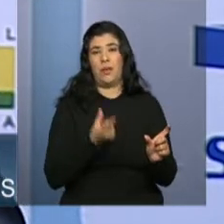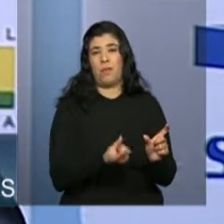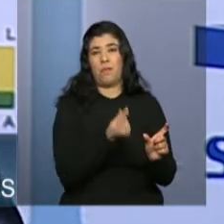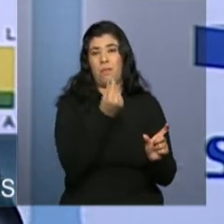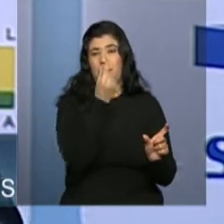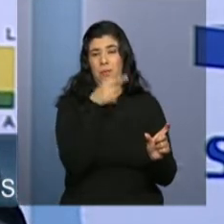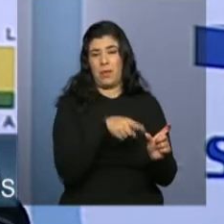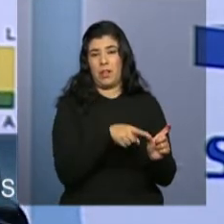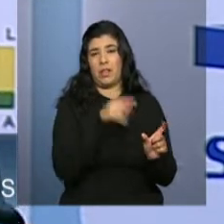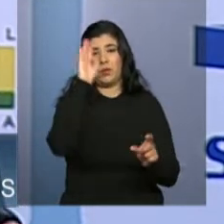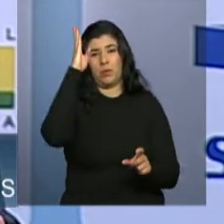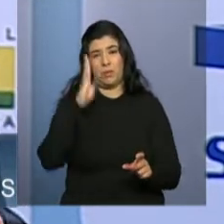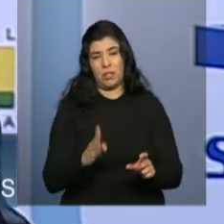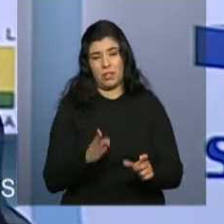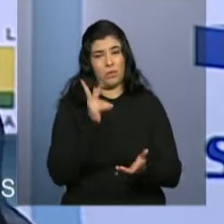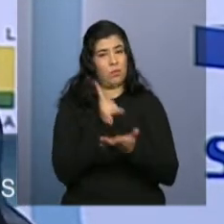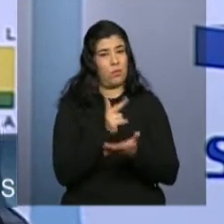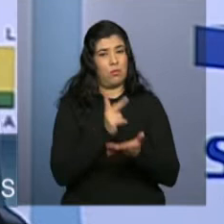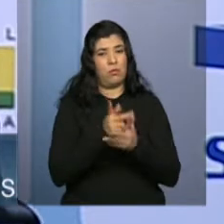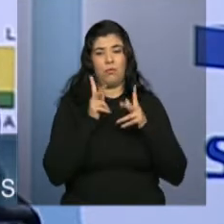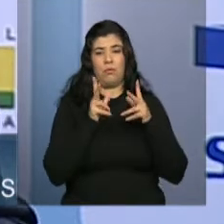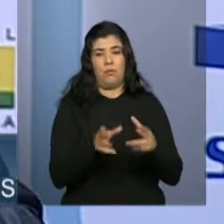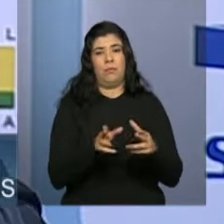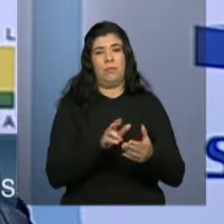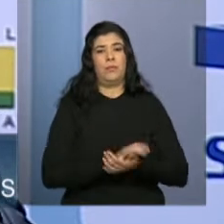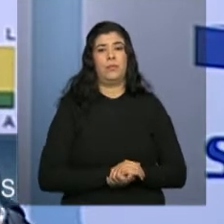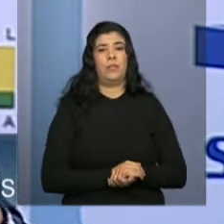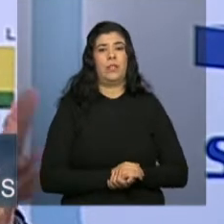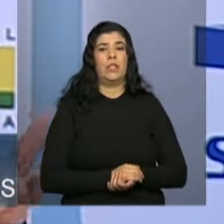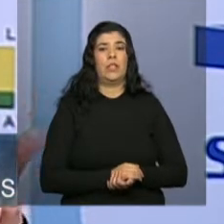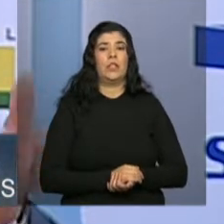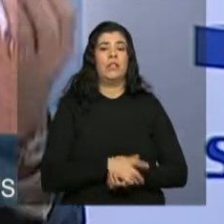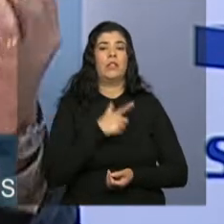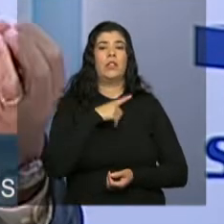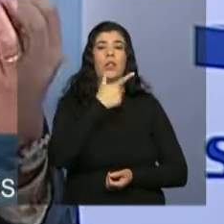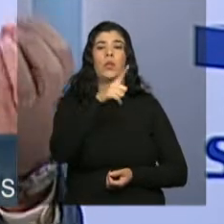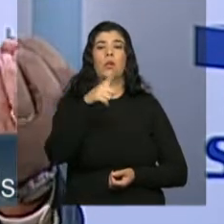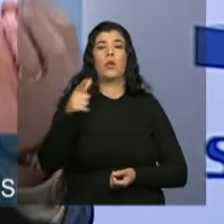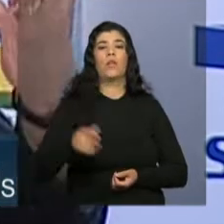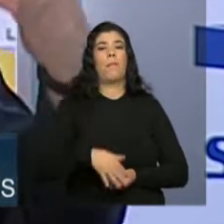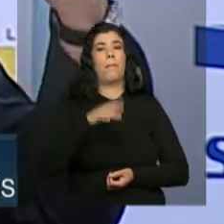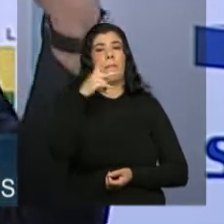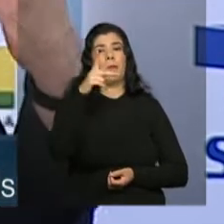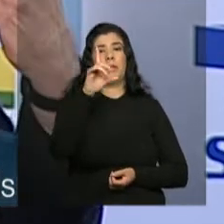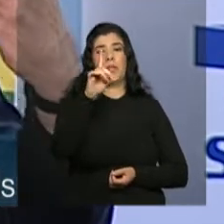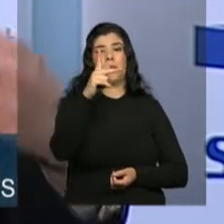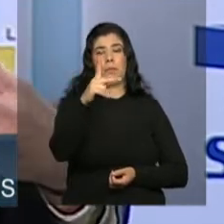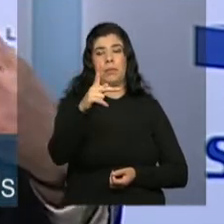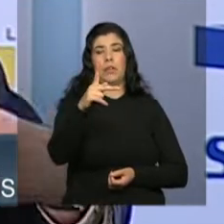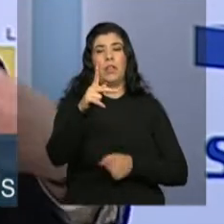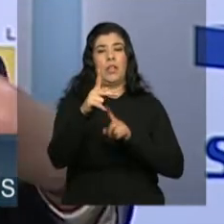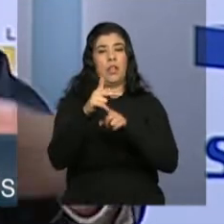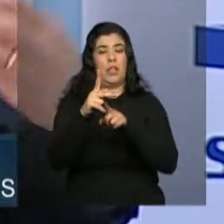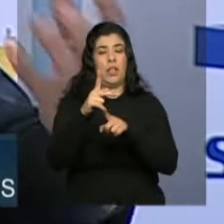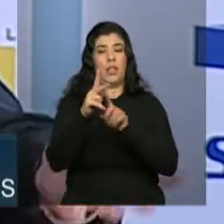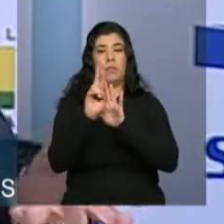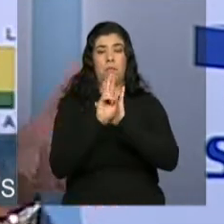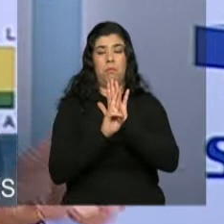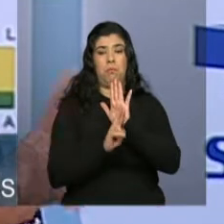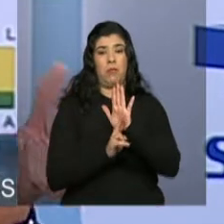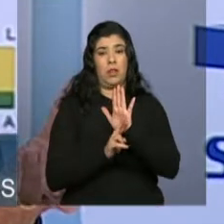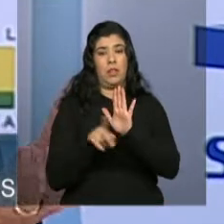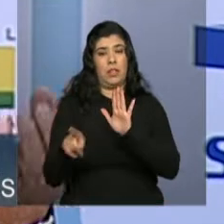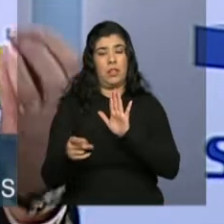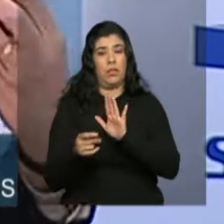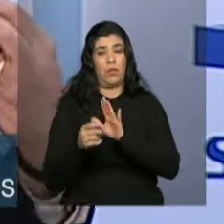medicamento Clone brasileiro vai ser manteiga exatamente o mesmo né então várias PDP nova tem um medicamento O que é fabricado pelo laboratório que tá